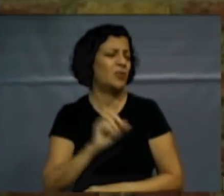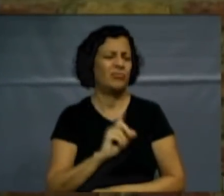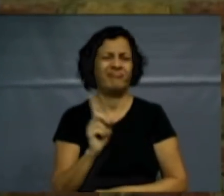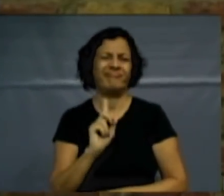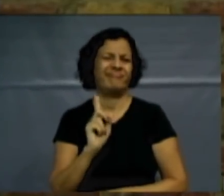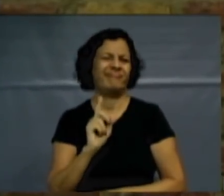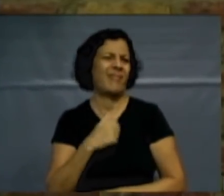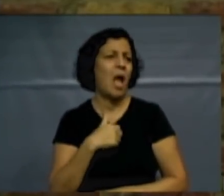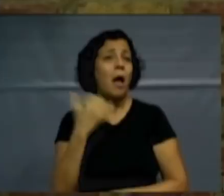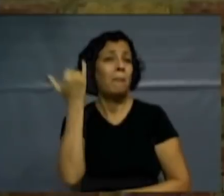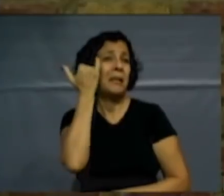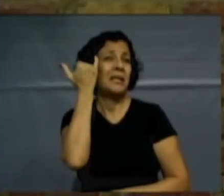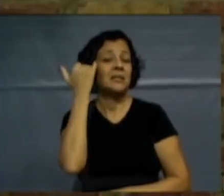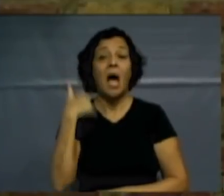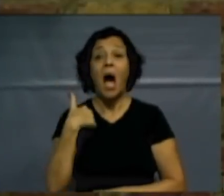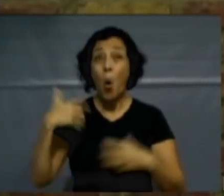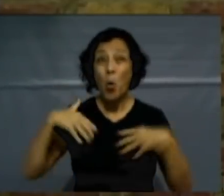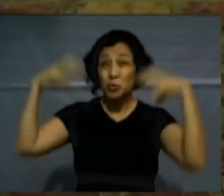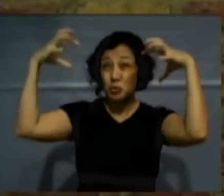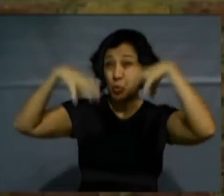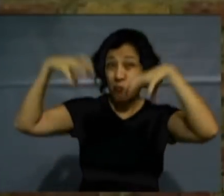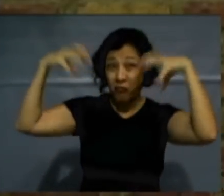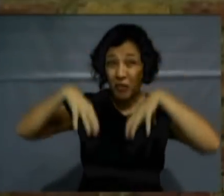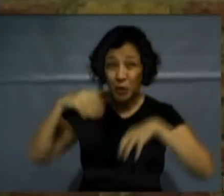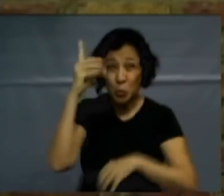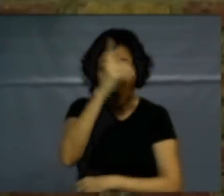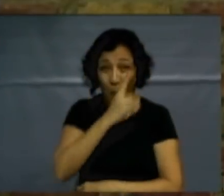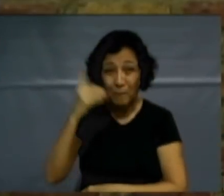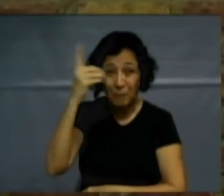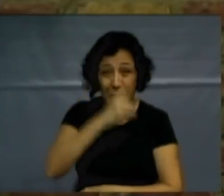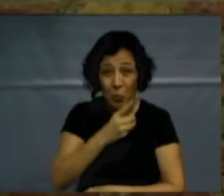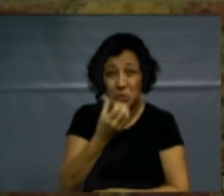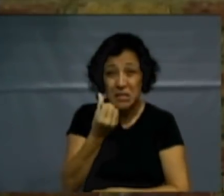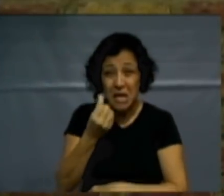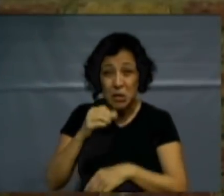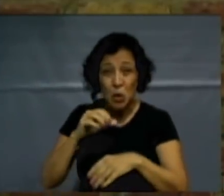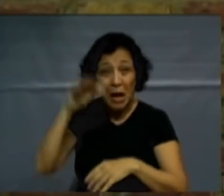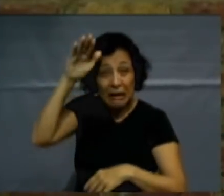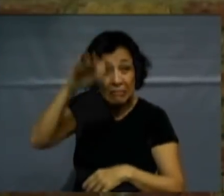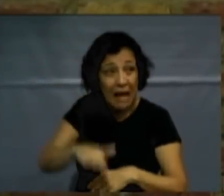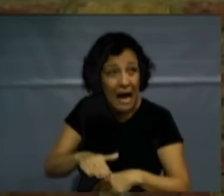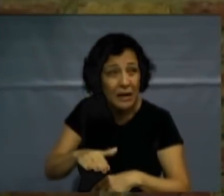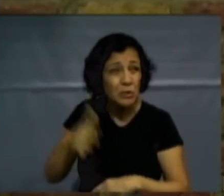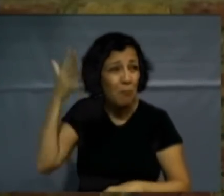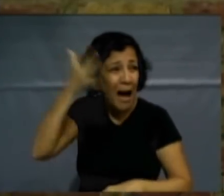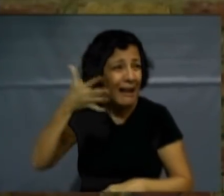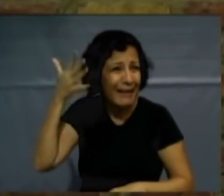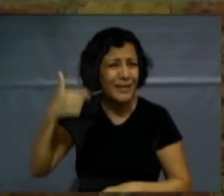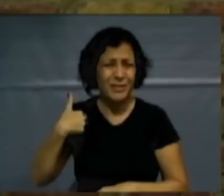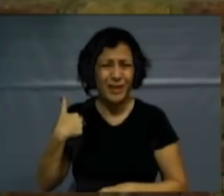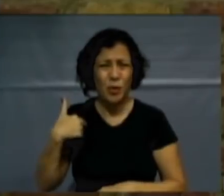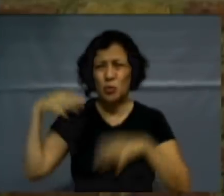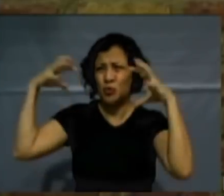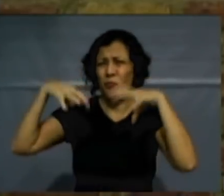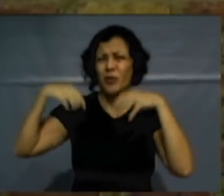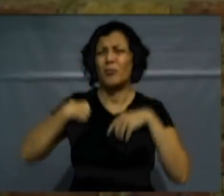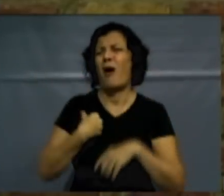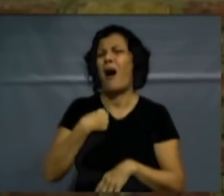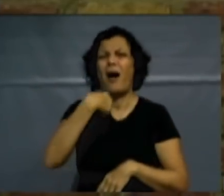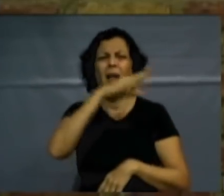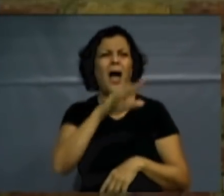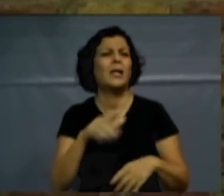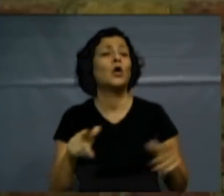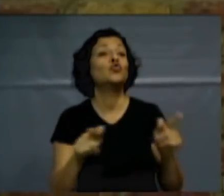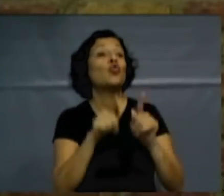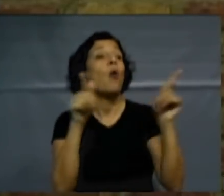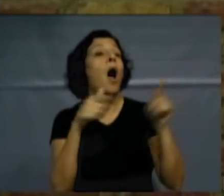Ai, mas hoje está chovendo, não vou para reunião pública. Domingo, 6 horas da tarde, ir para o Trabalhador de Jesus assistir palestra. Tem um churrasco lá fora, tem um